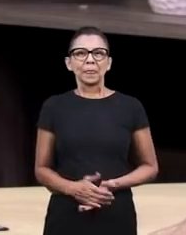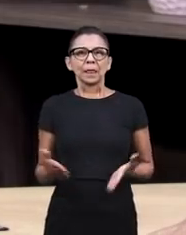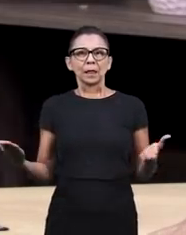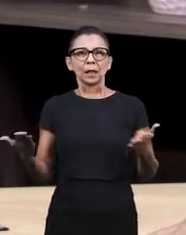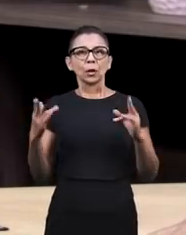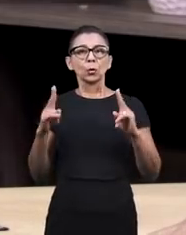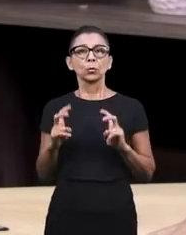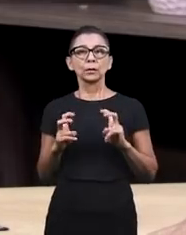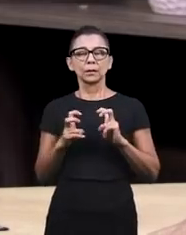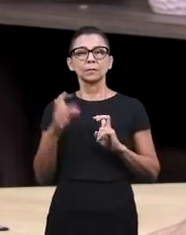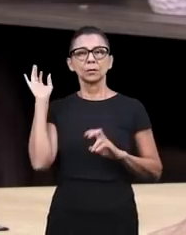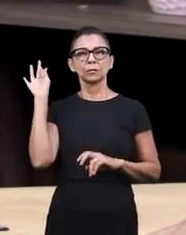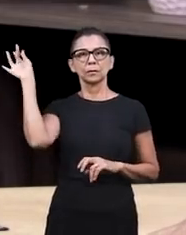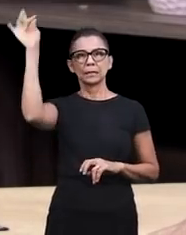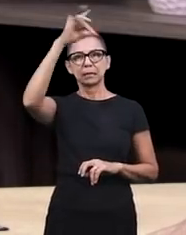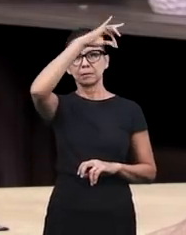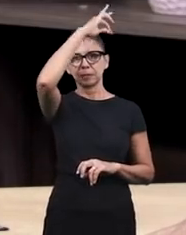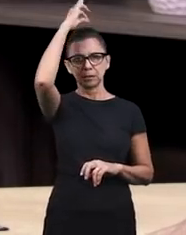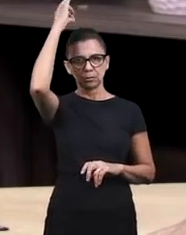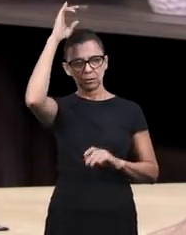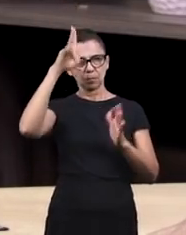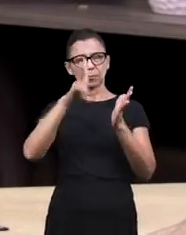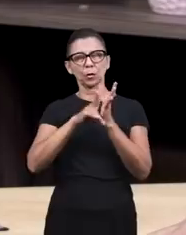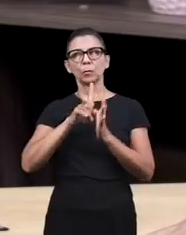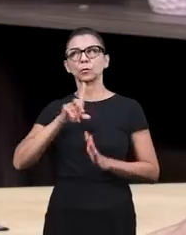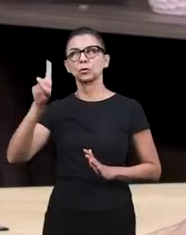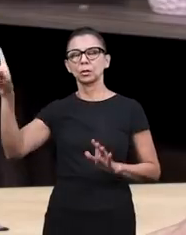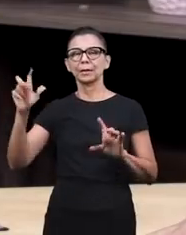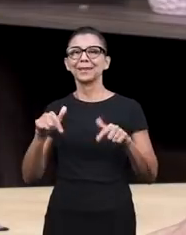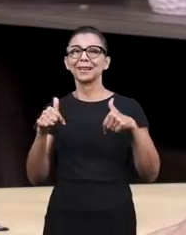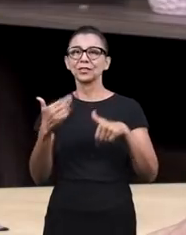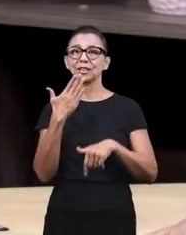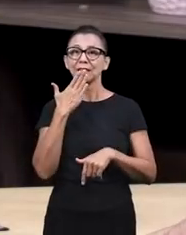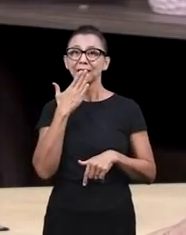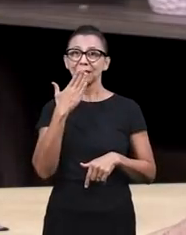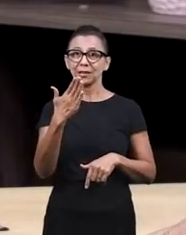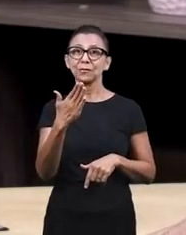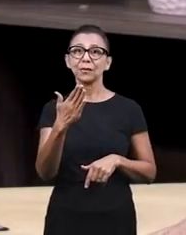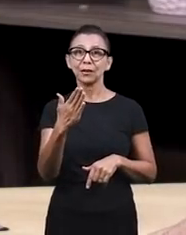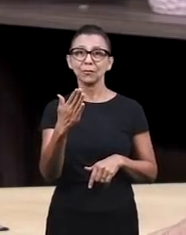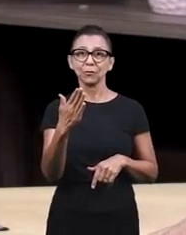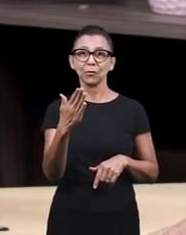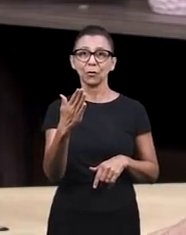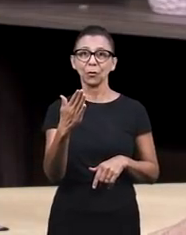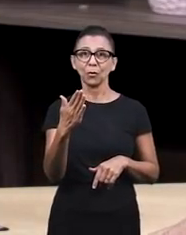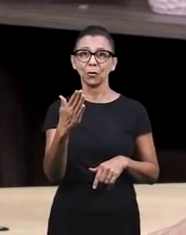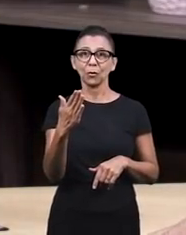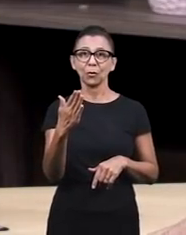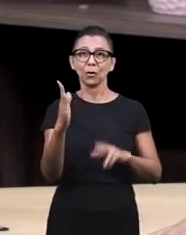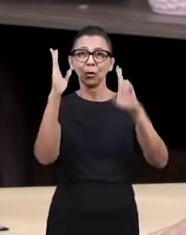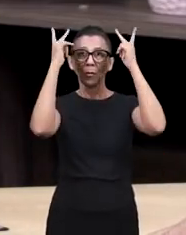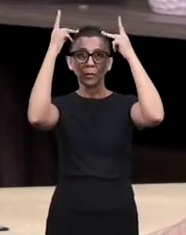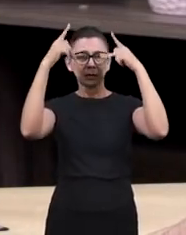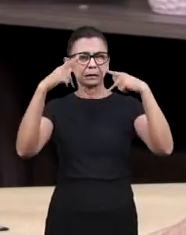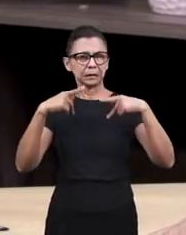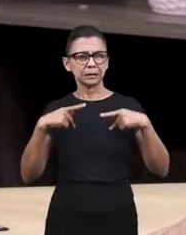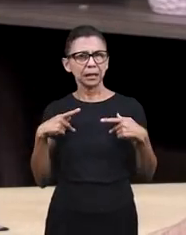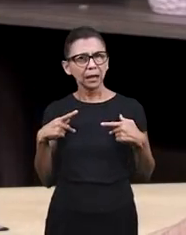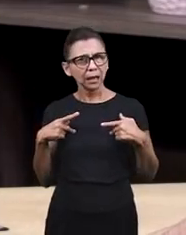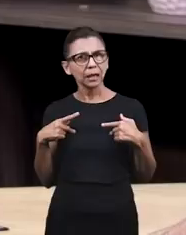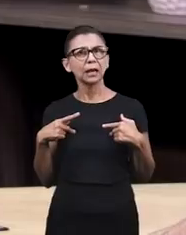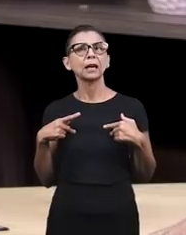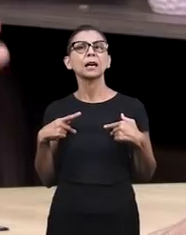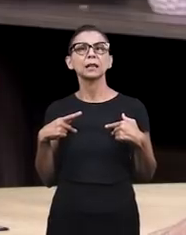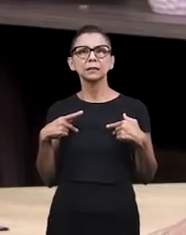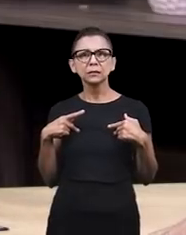Espírito Santo, que é o agente da operação de Deus para com o homem, para